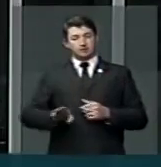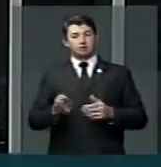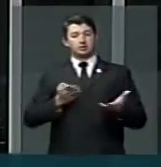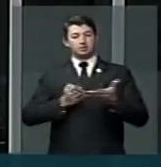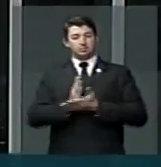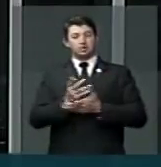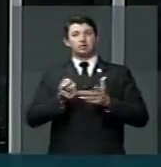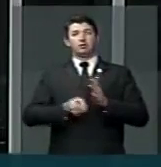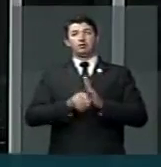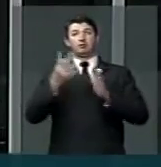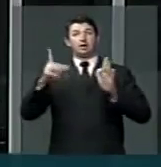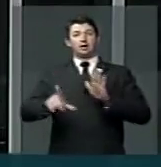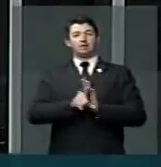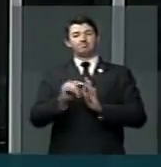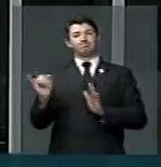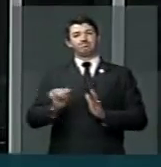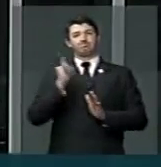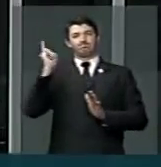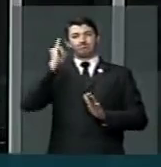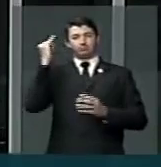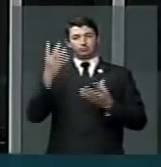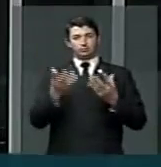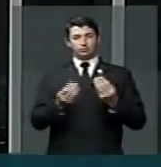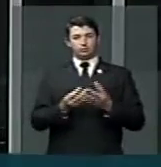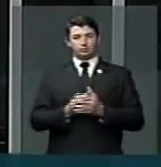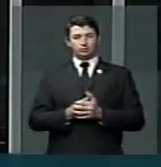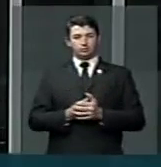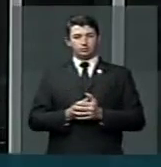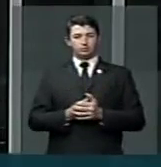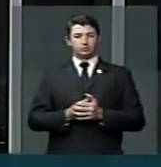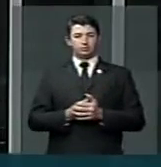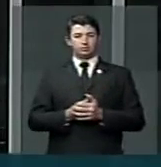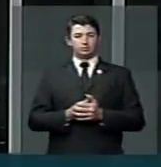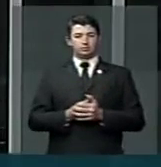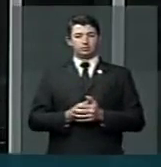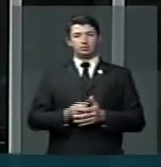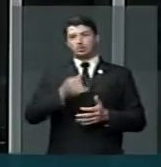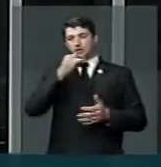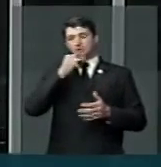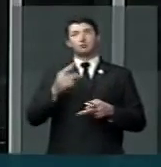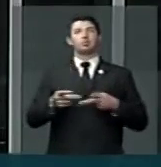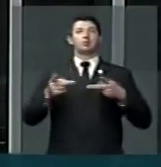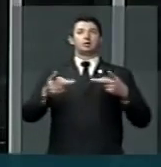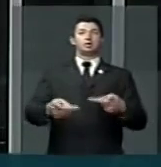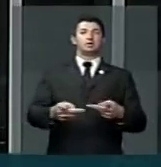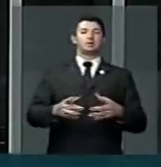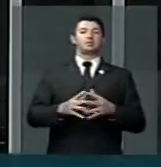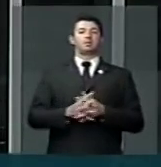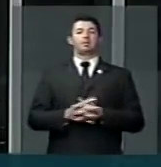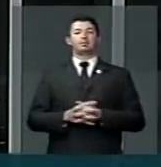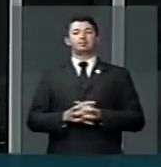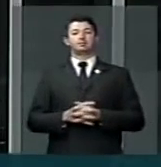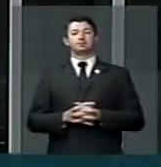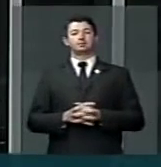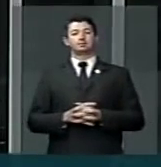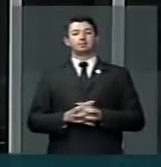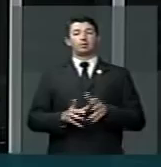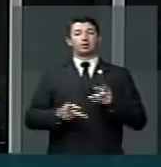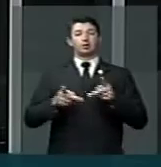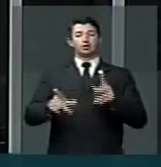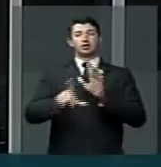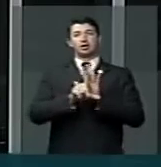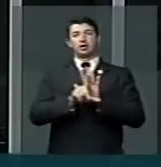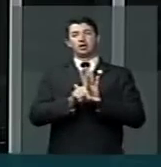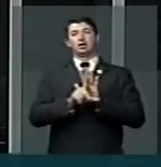Aprovamos matérias importantes nesse sentido, como o projeto de lei